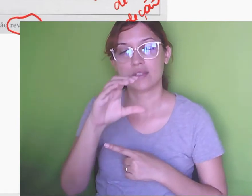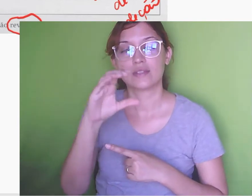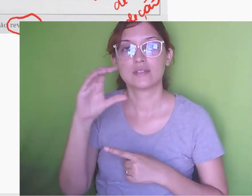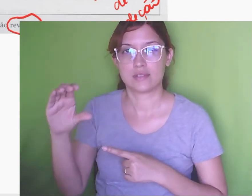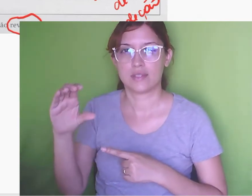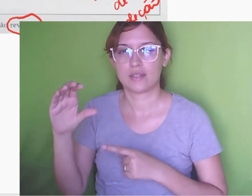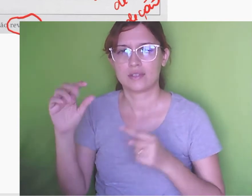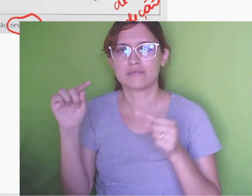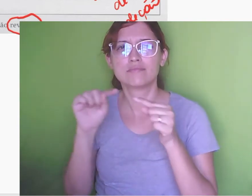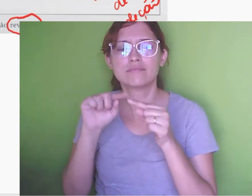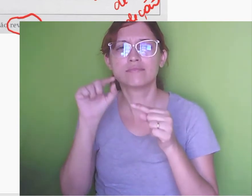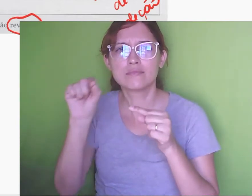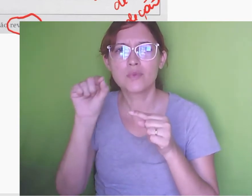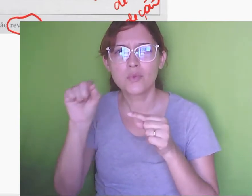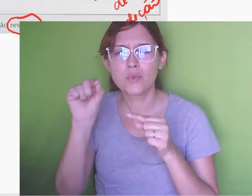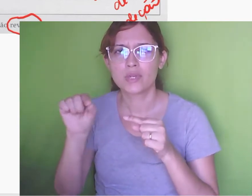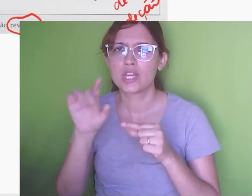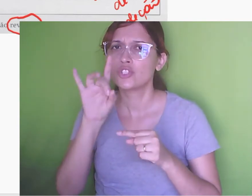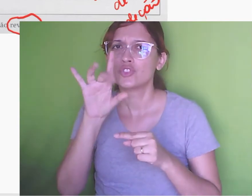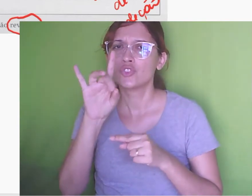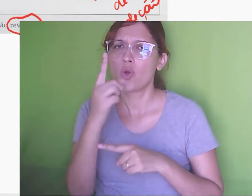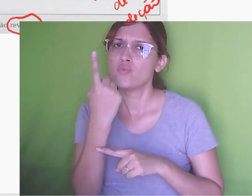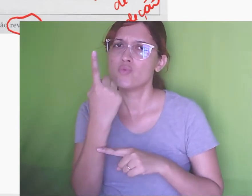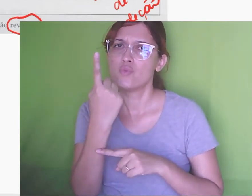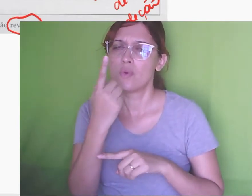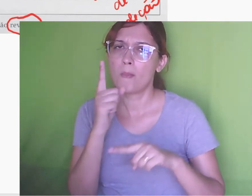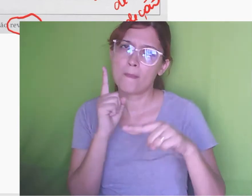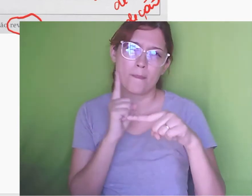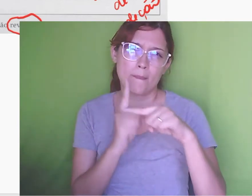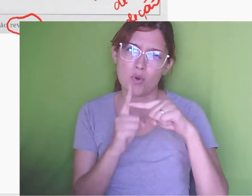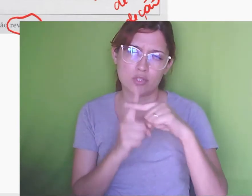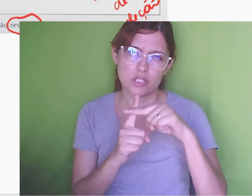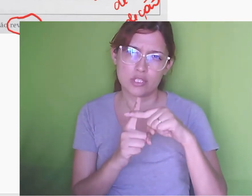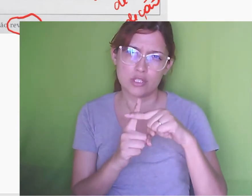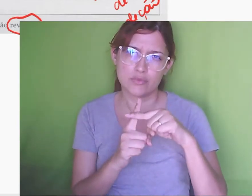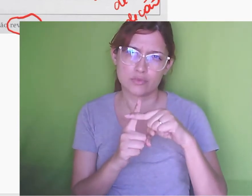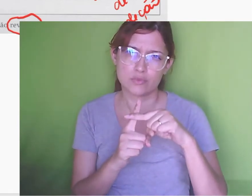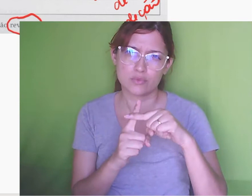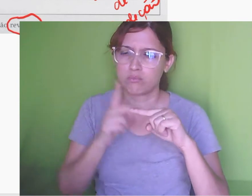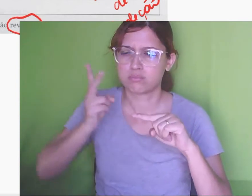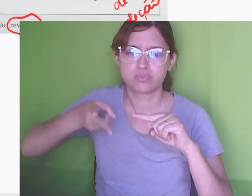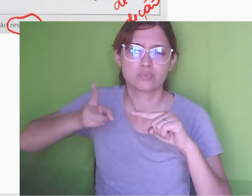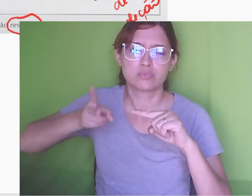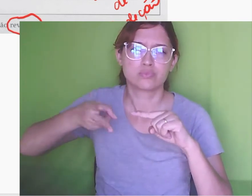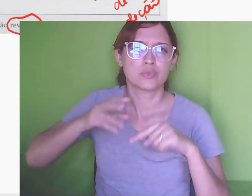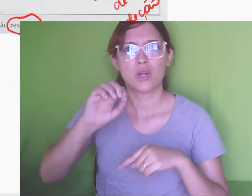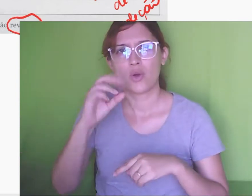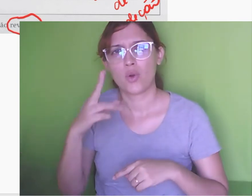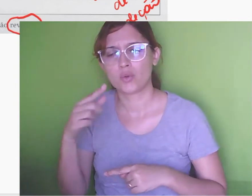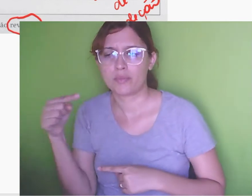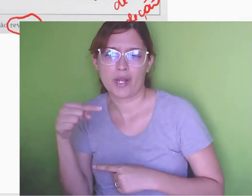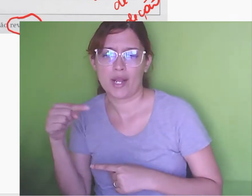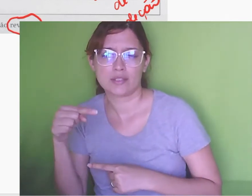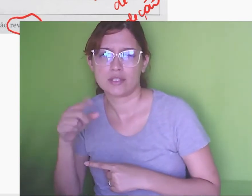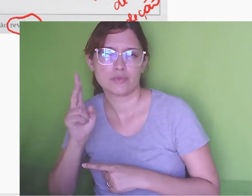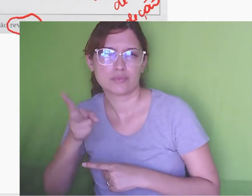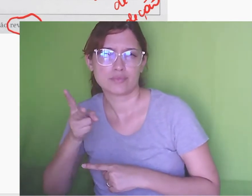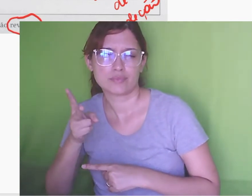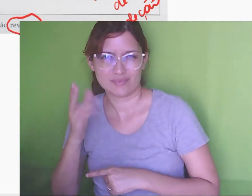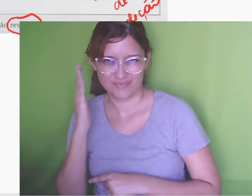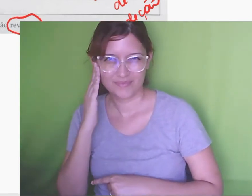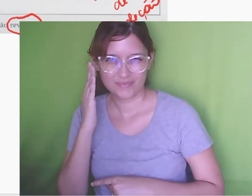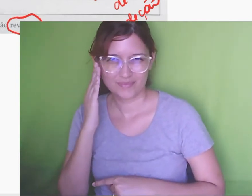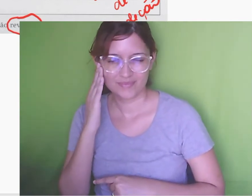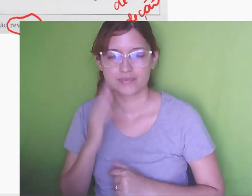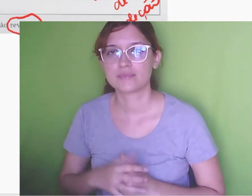eles funcionam através de corrente contínua, que é um polo apenas. Por exemplo, positivo, ele vai ficar sempre